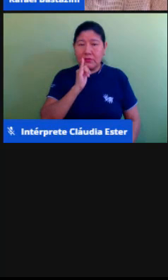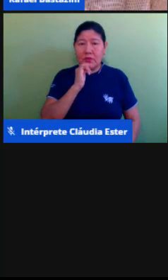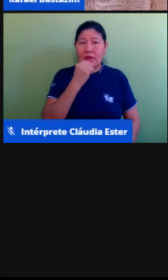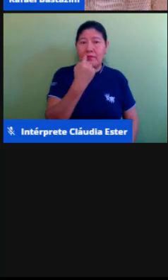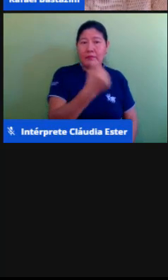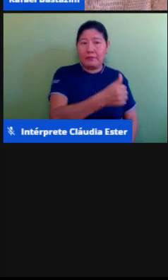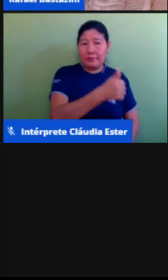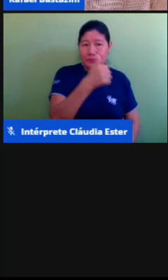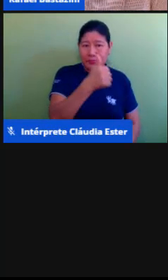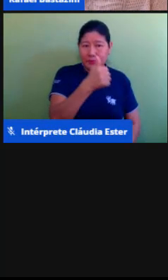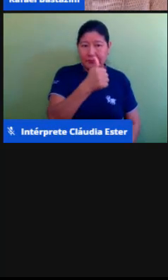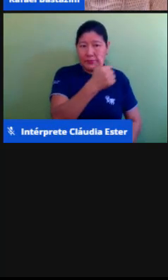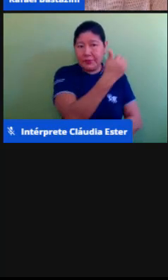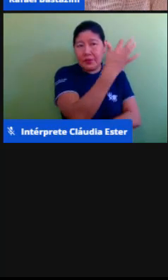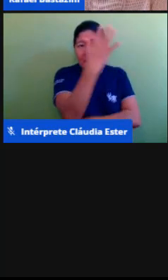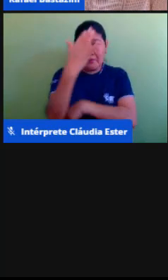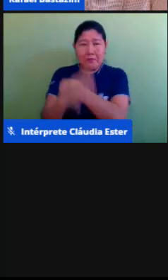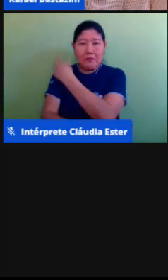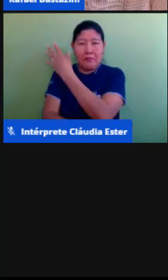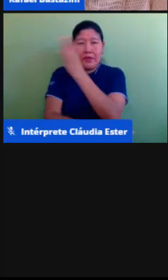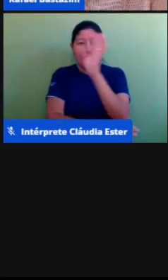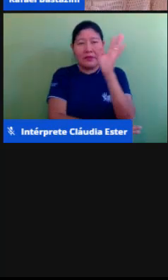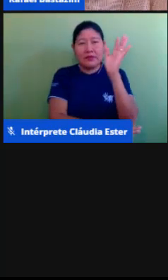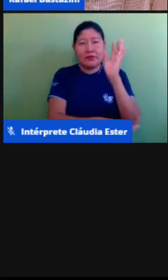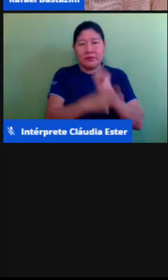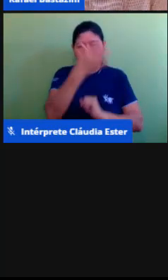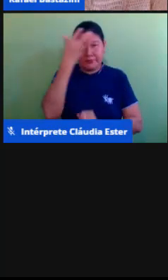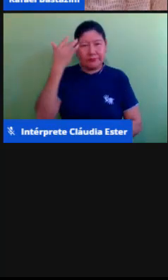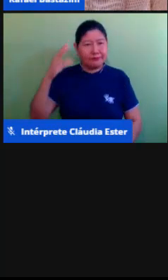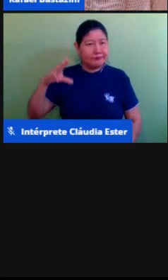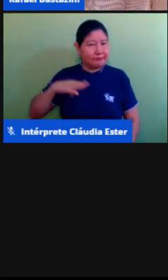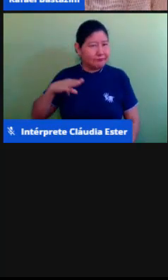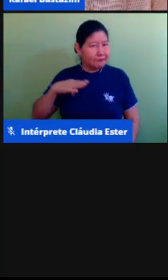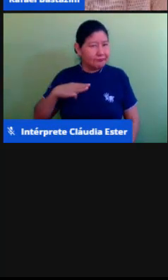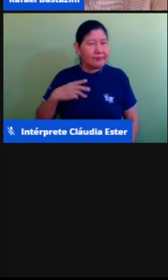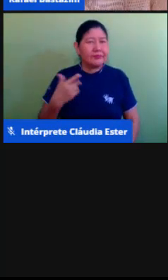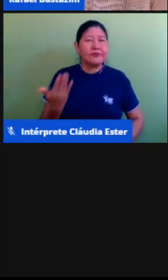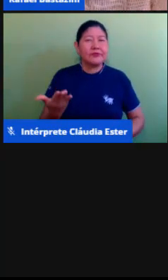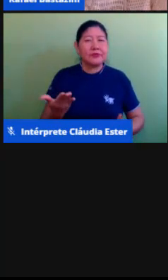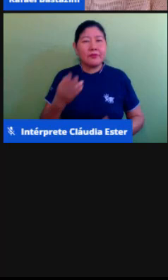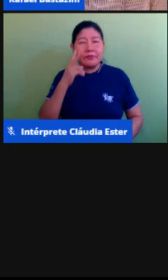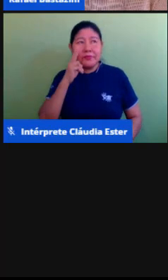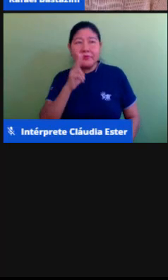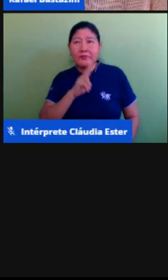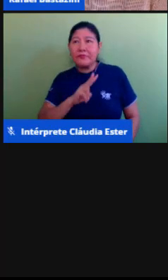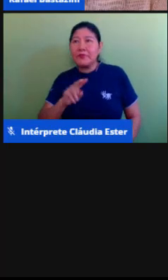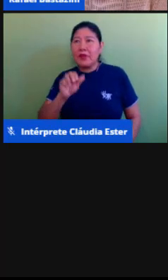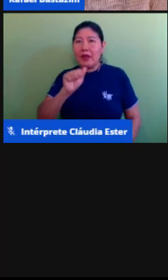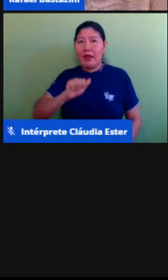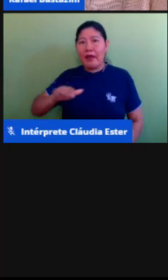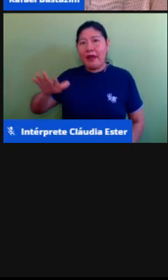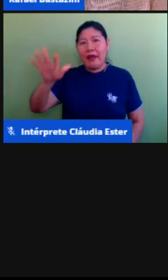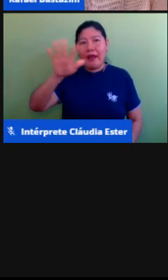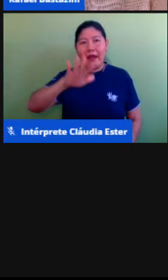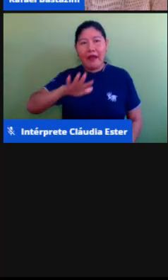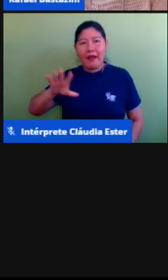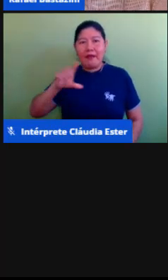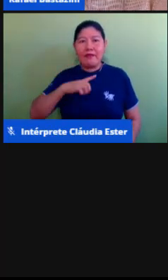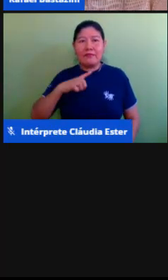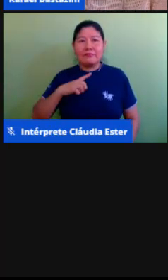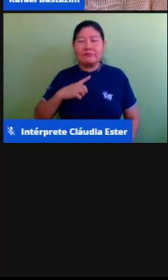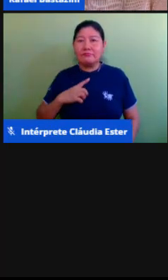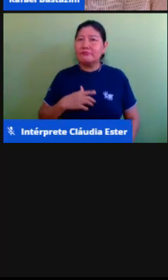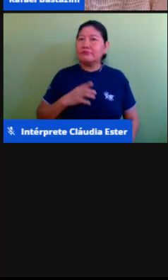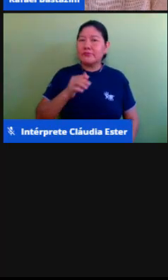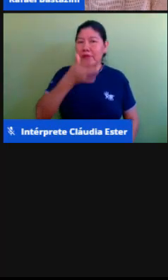dominante, ou seja, aquela paisagem que, por meio das suas formas espaciais, representam a classe dominante. Trouxe o